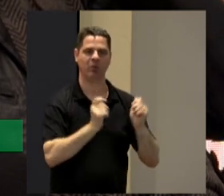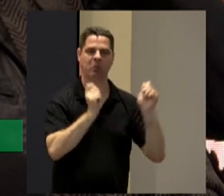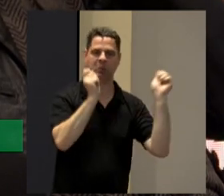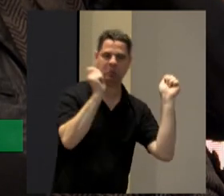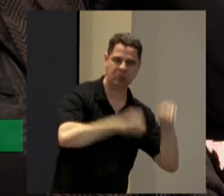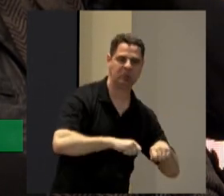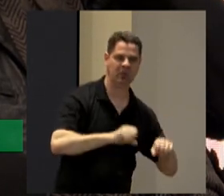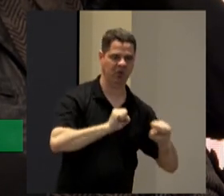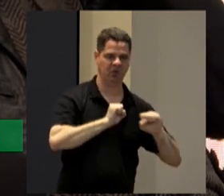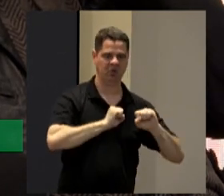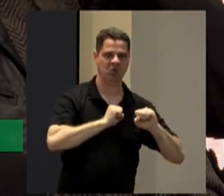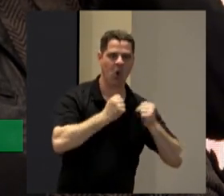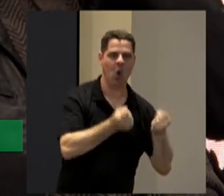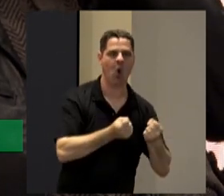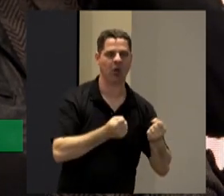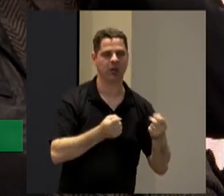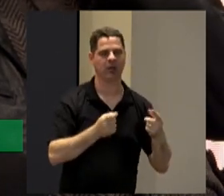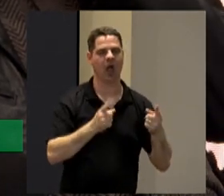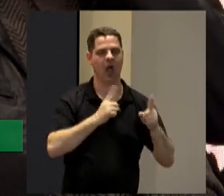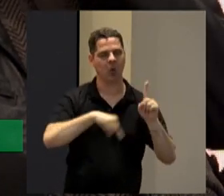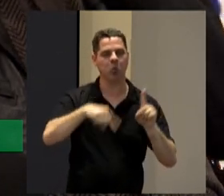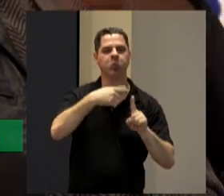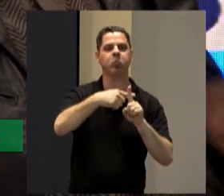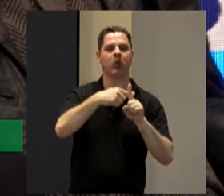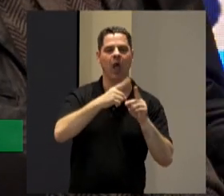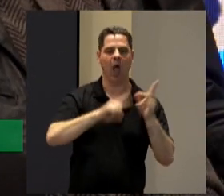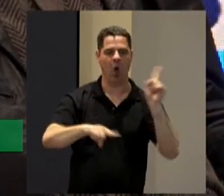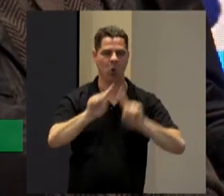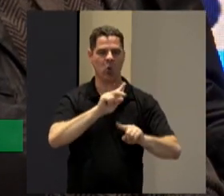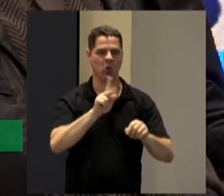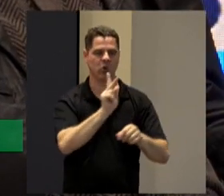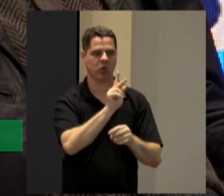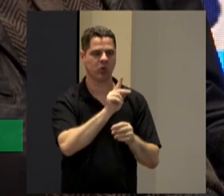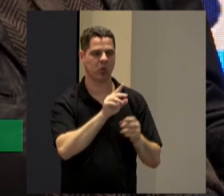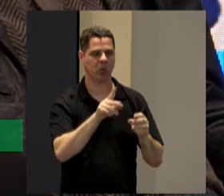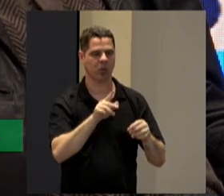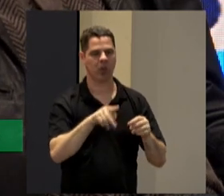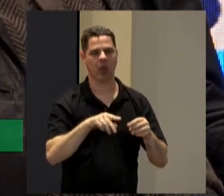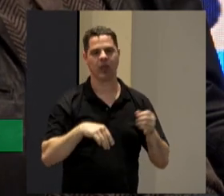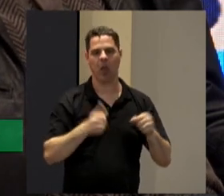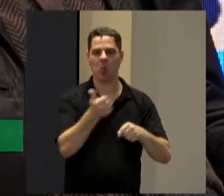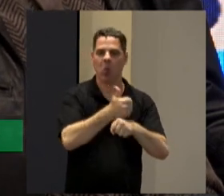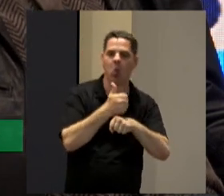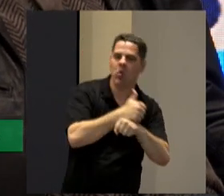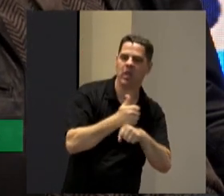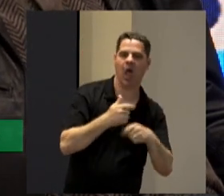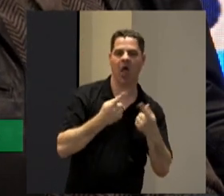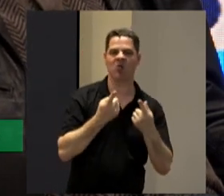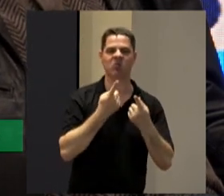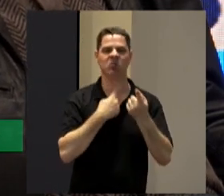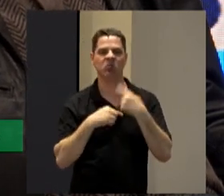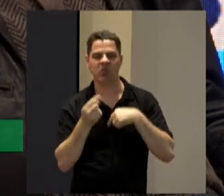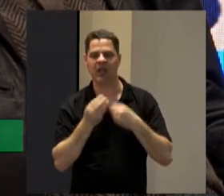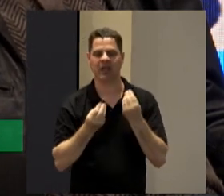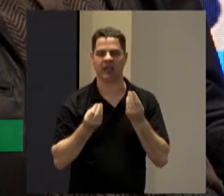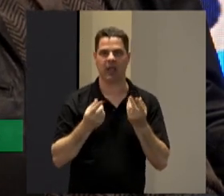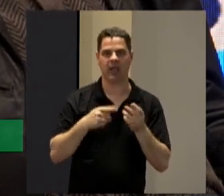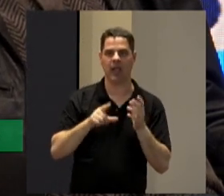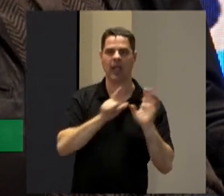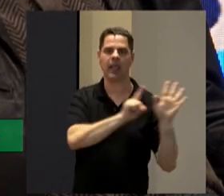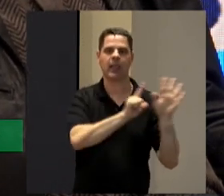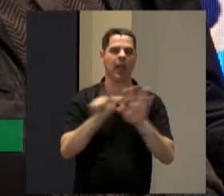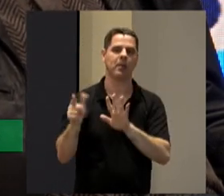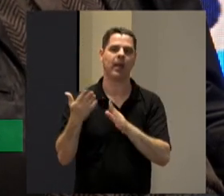muita força. Nós temos profissionais que estão comprometidos, engajados. Nós participamos semana passada